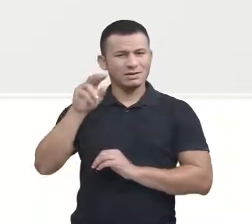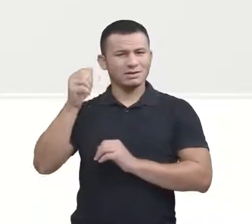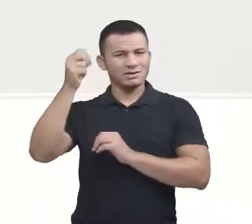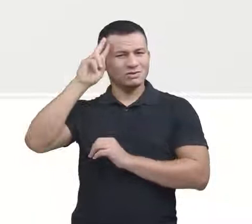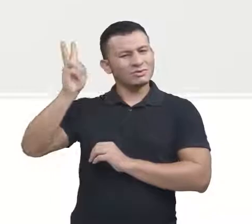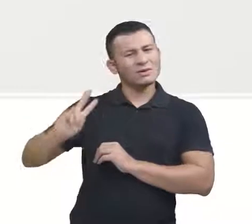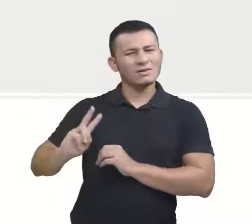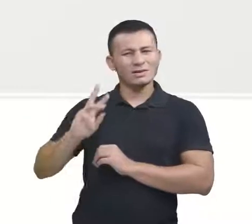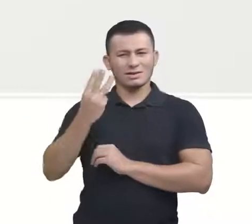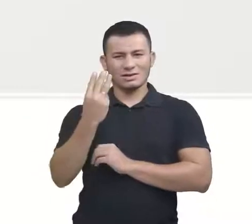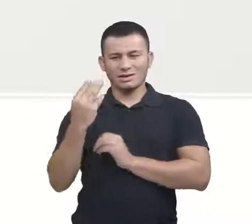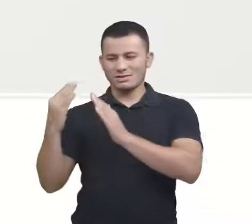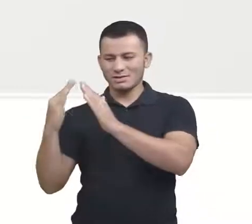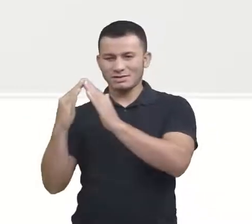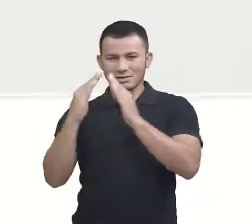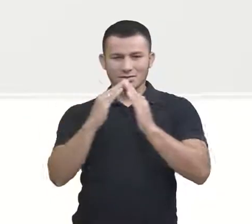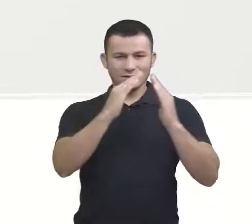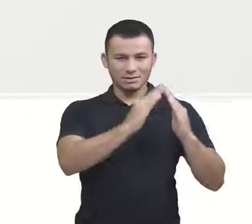é